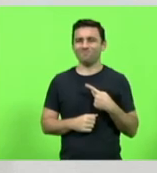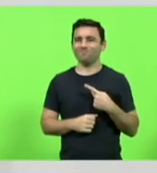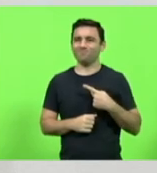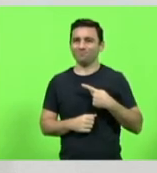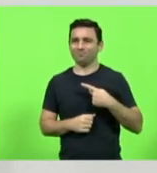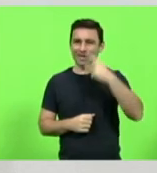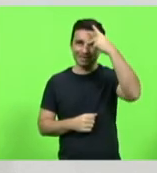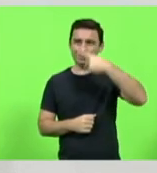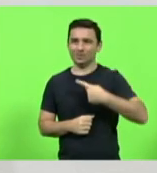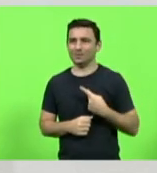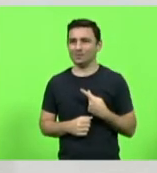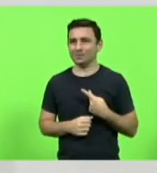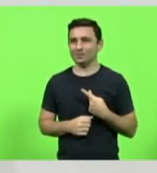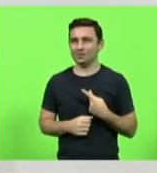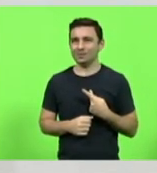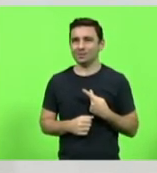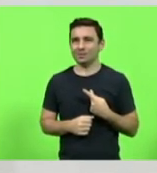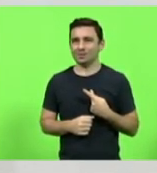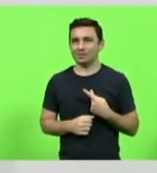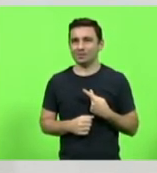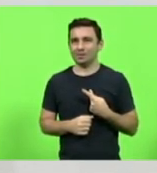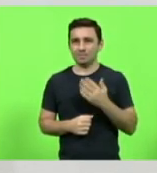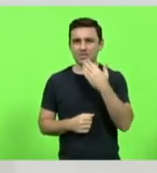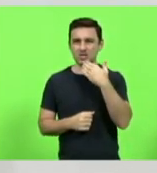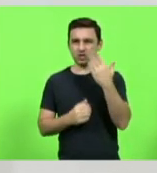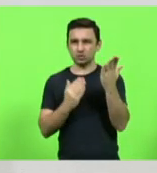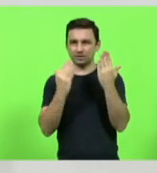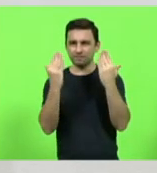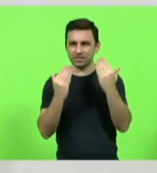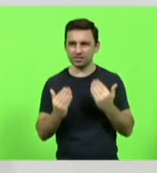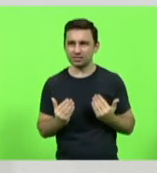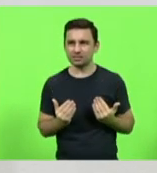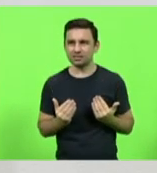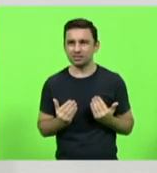pessoalizar num pedido de vista